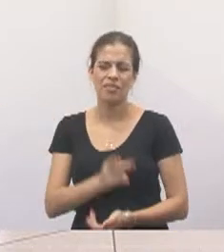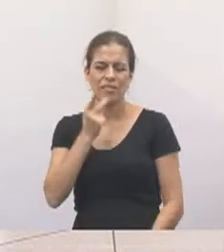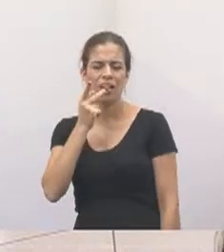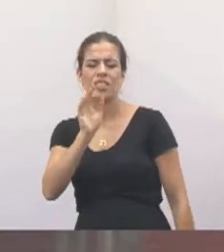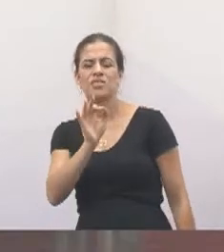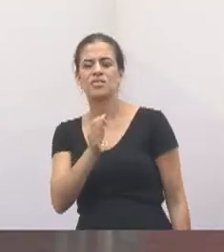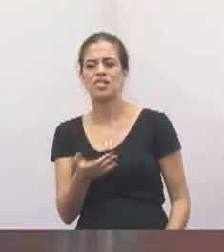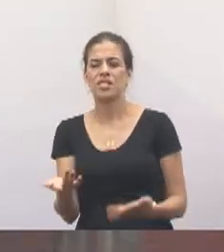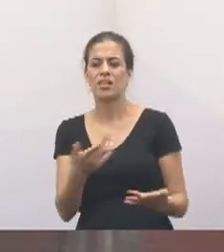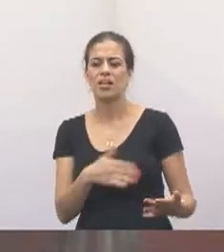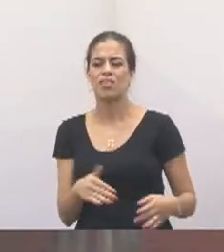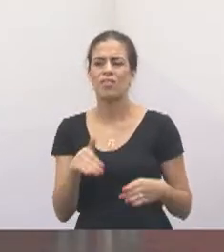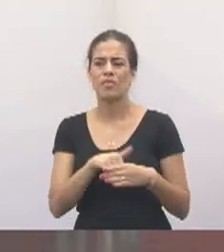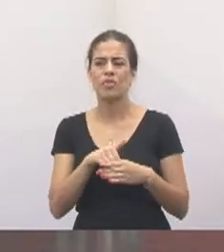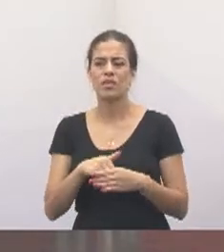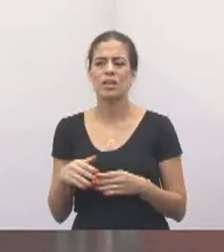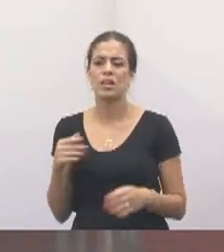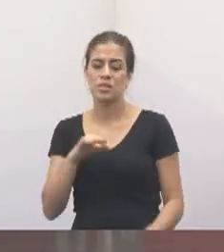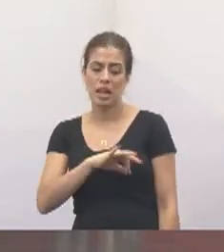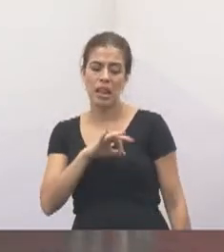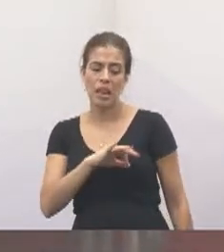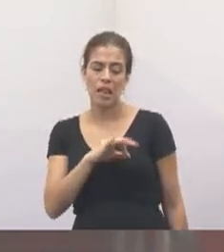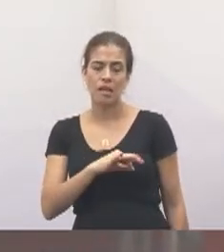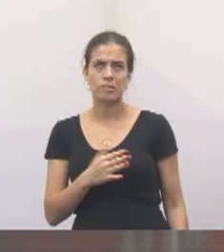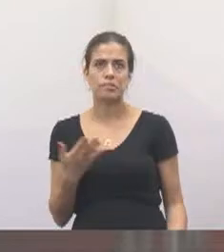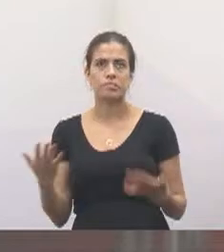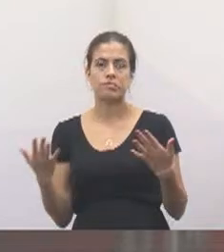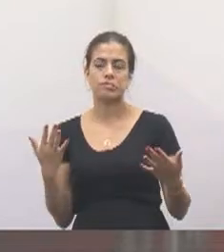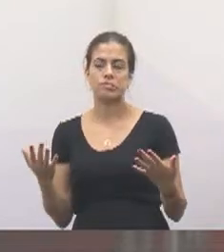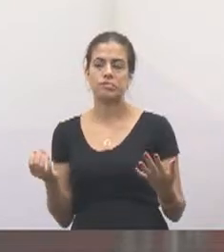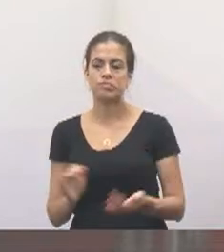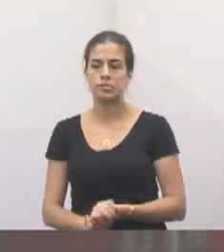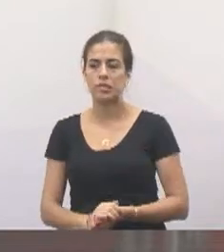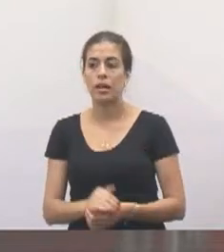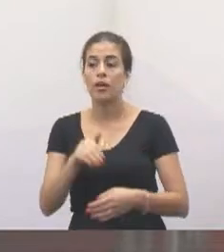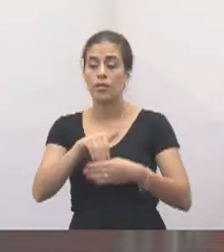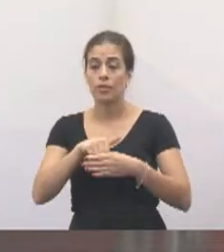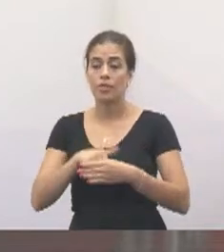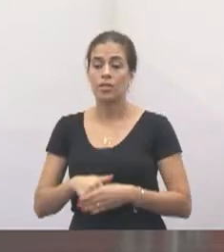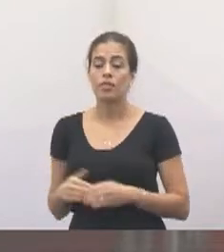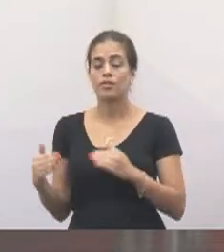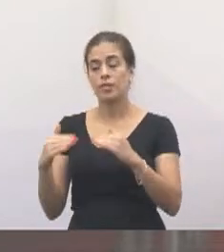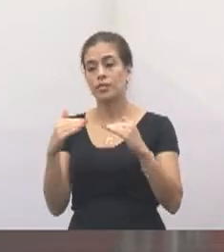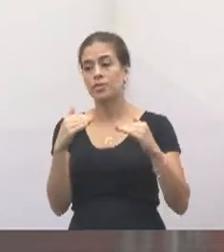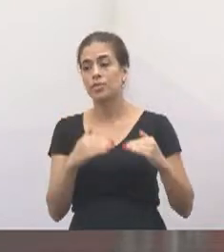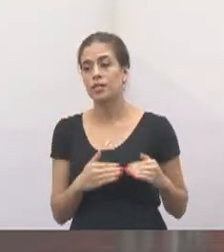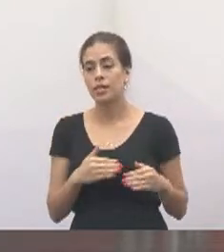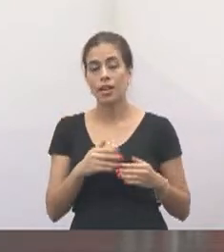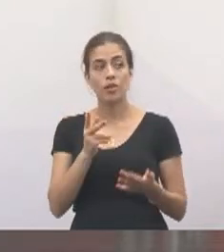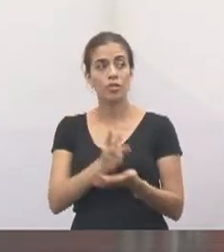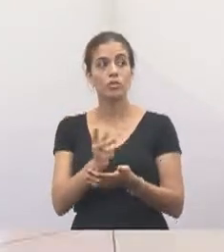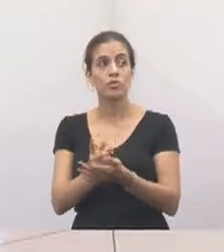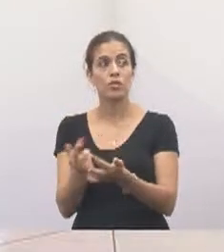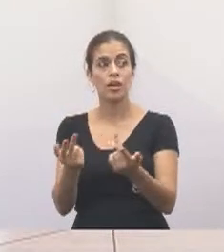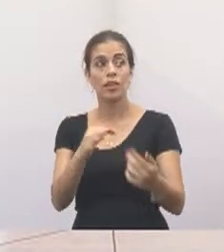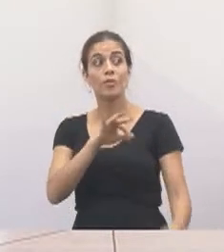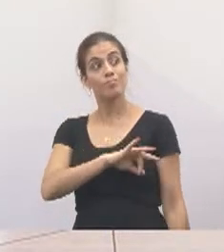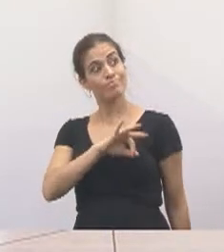dizendo que nós estamos voltando nosso salário cada coisa viu mas meu voto é favorável a